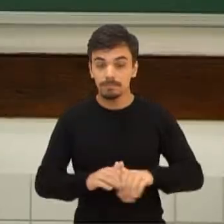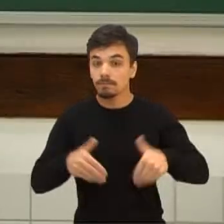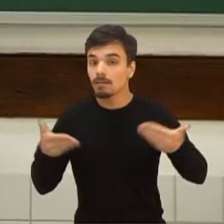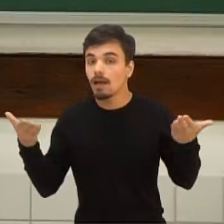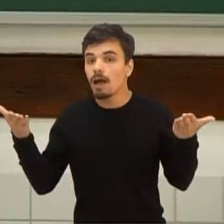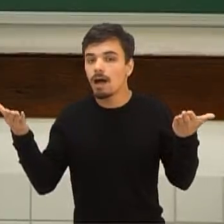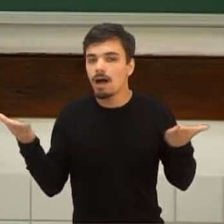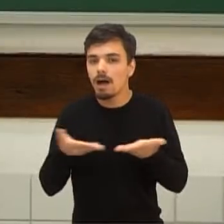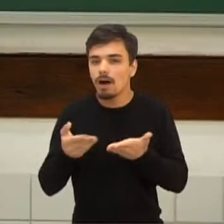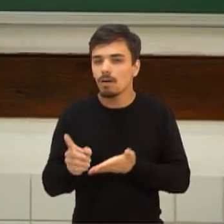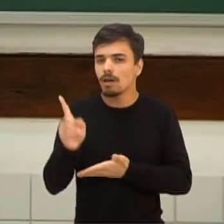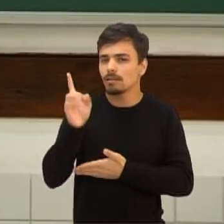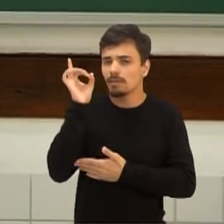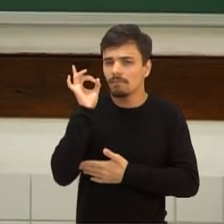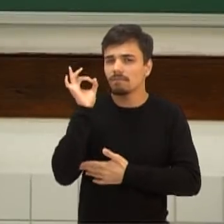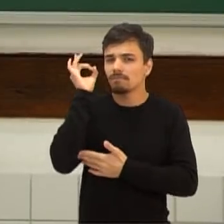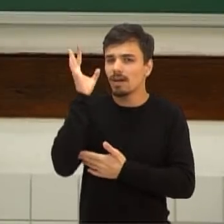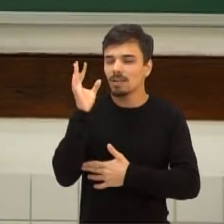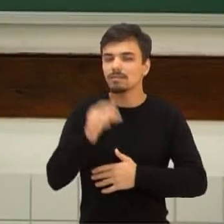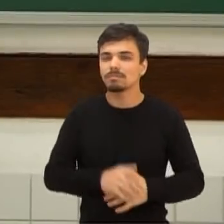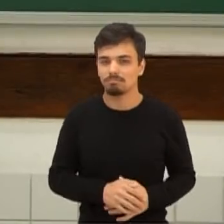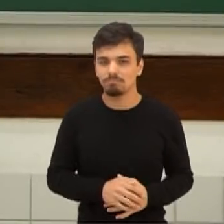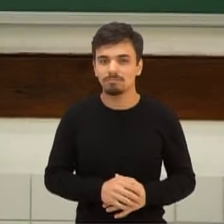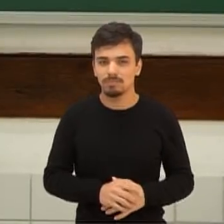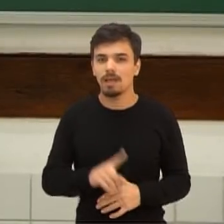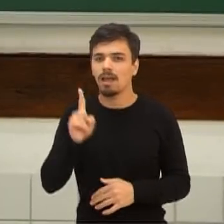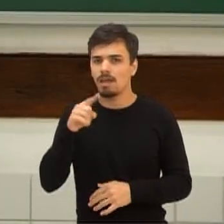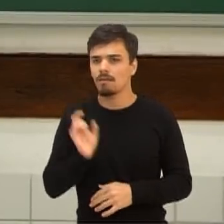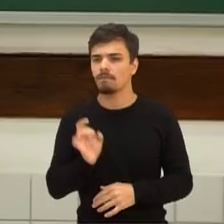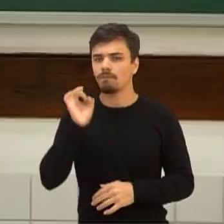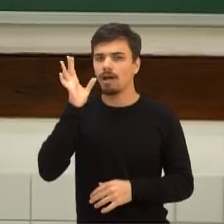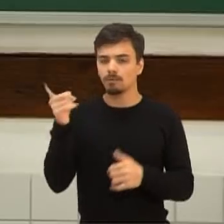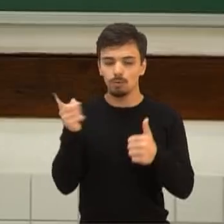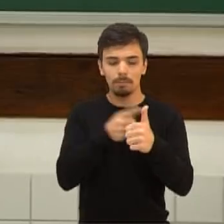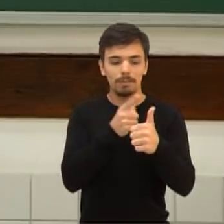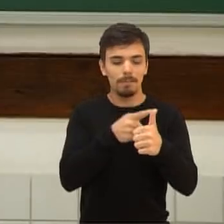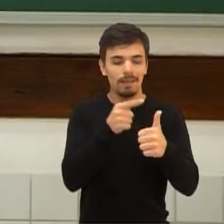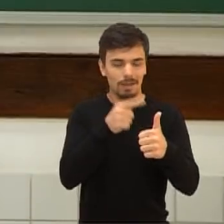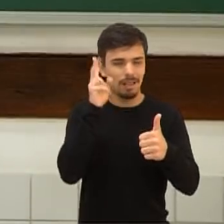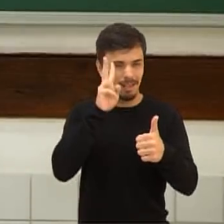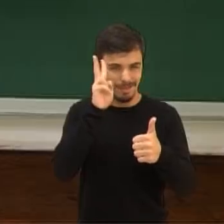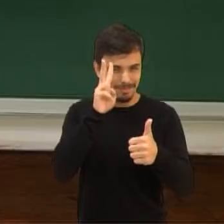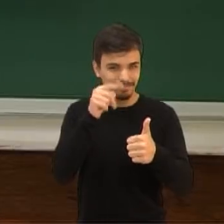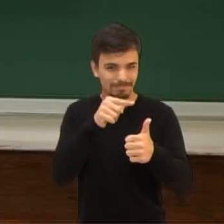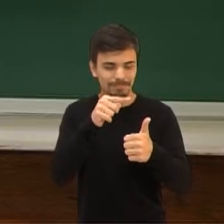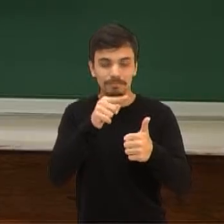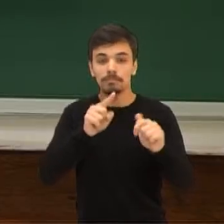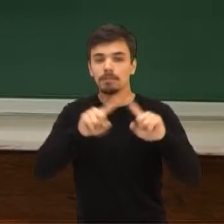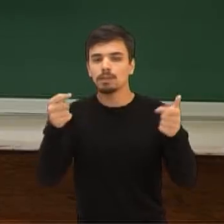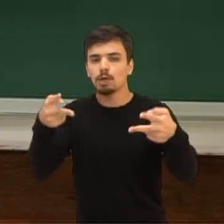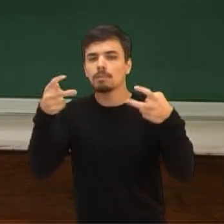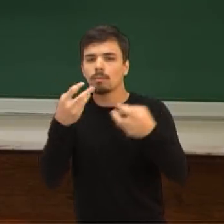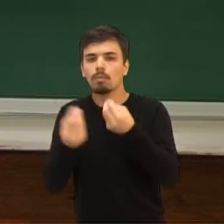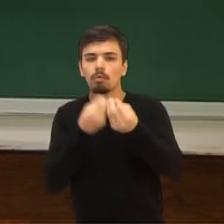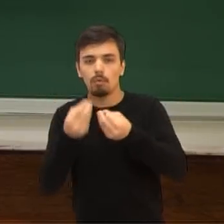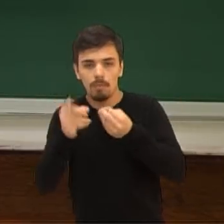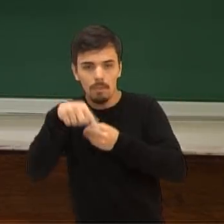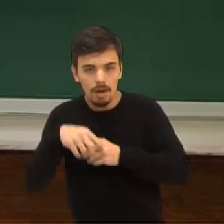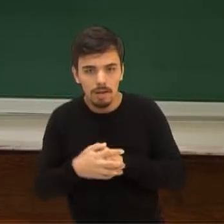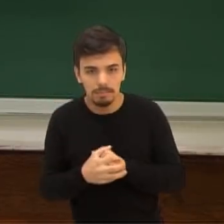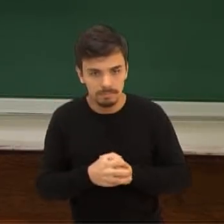Agora esse ficou fácil, né? Esse é bem mais fácil que o primeiro. Então, vamos observar como que vai